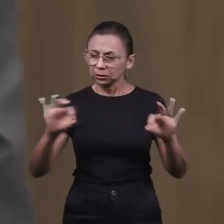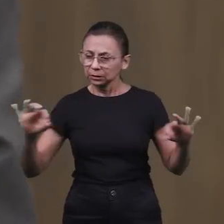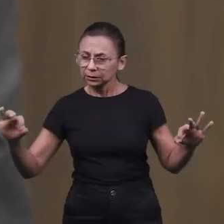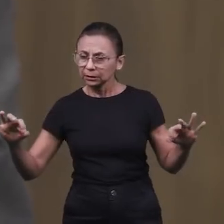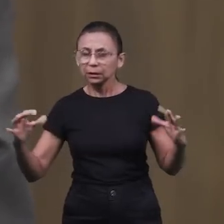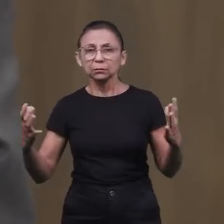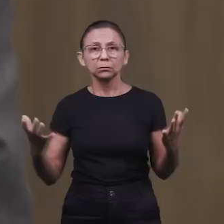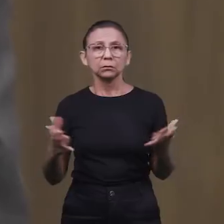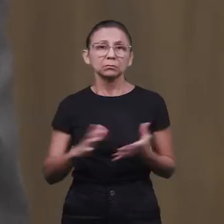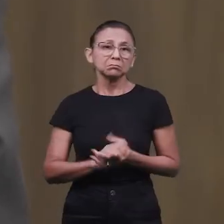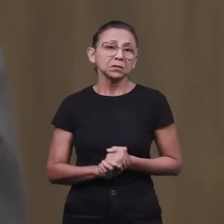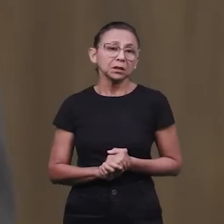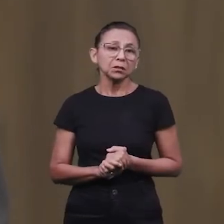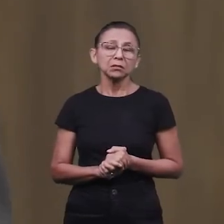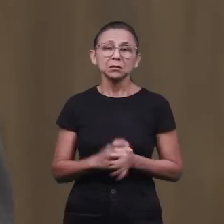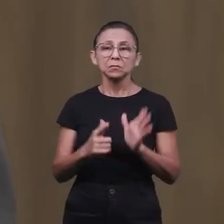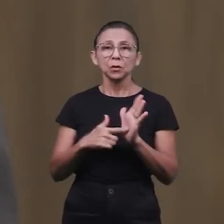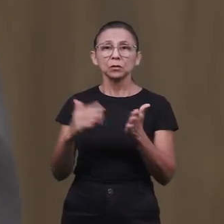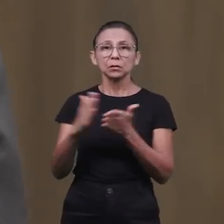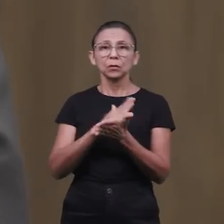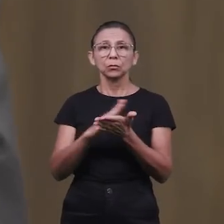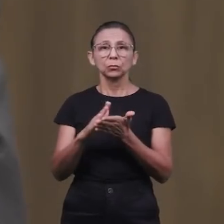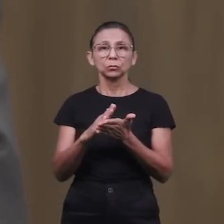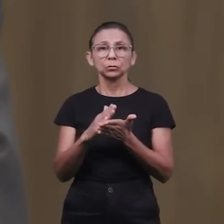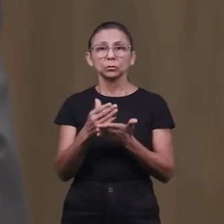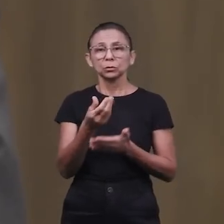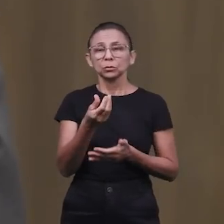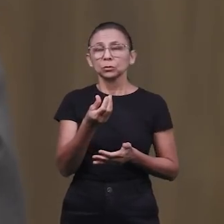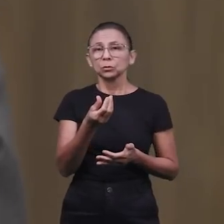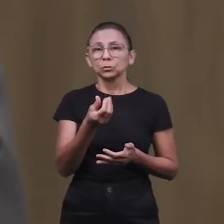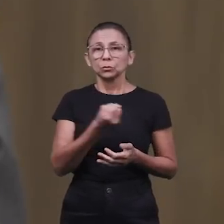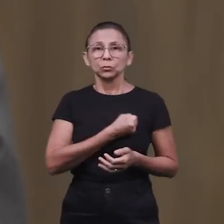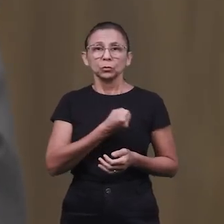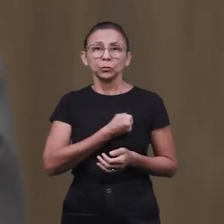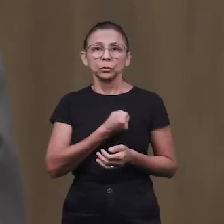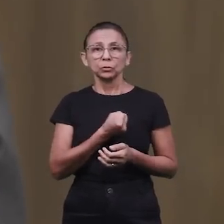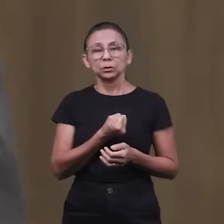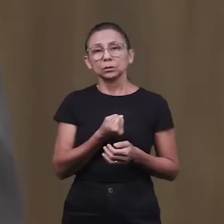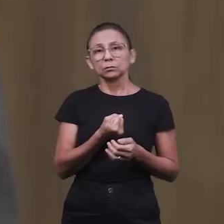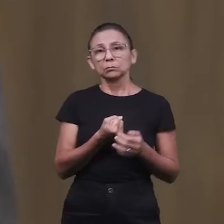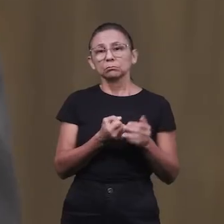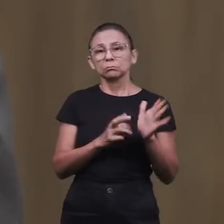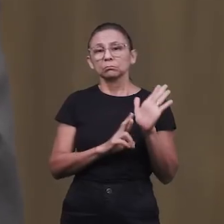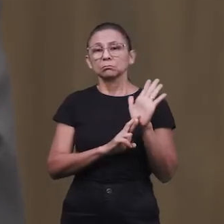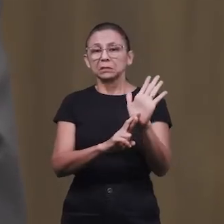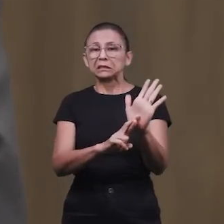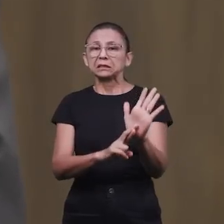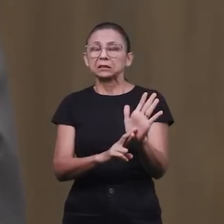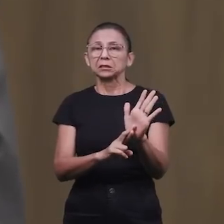números representativos, porque 6 fala do número do homem, né?